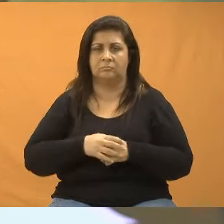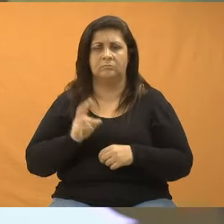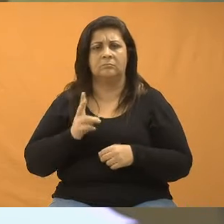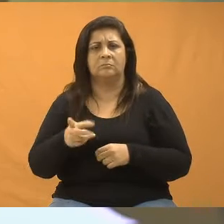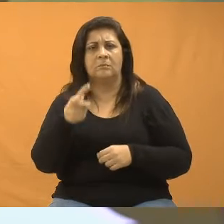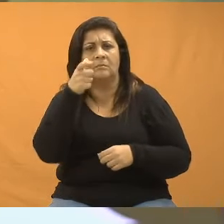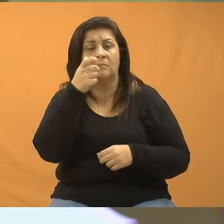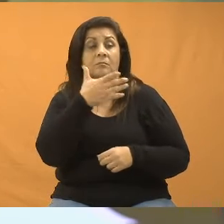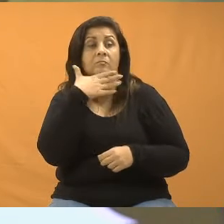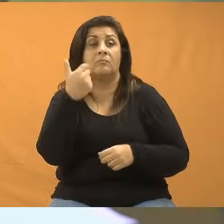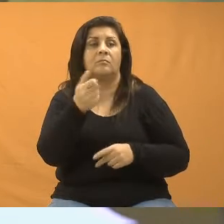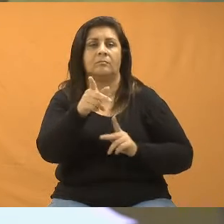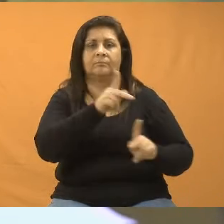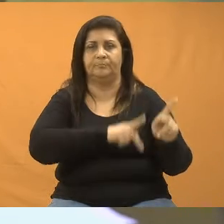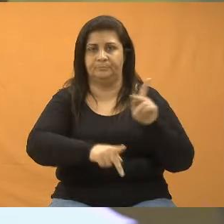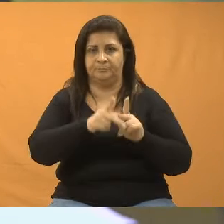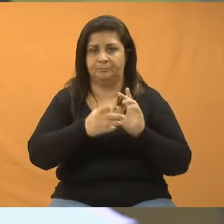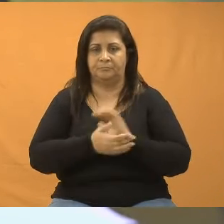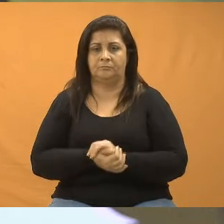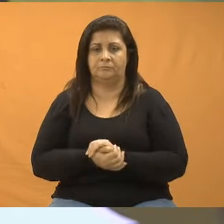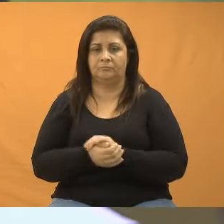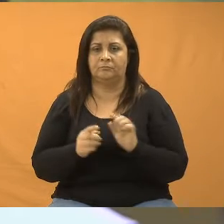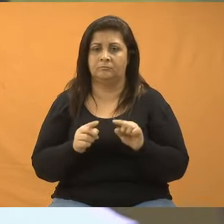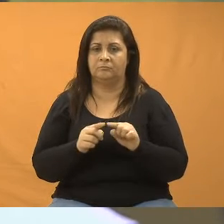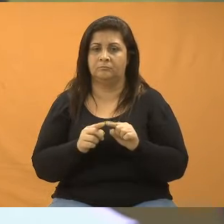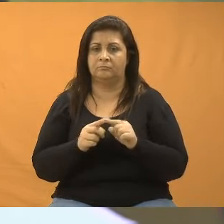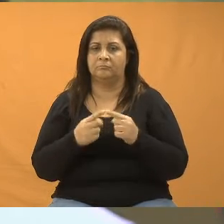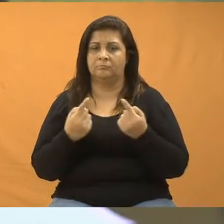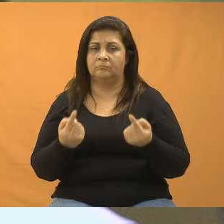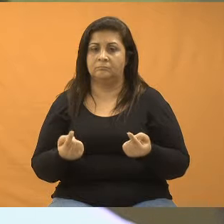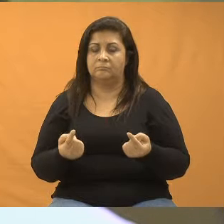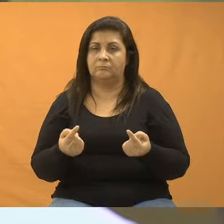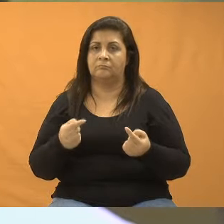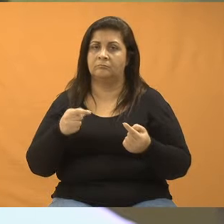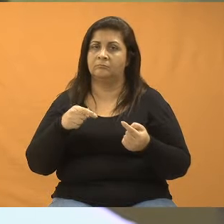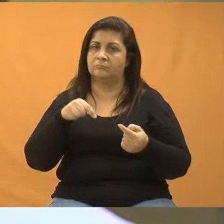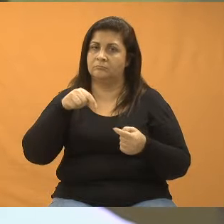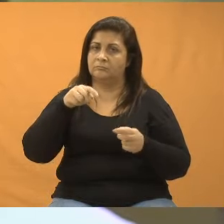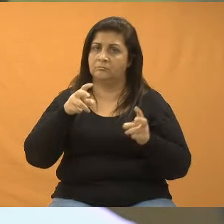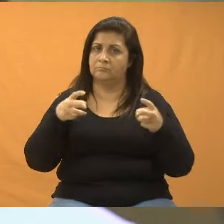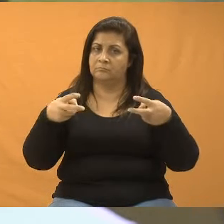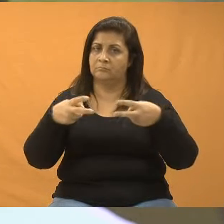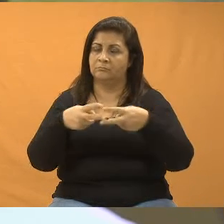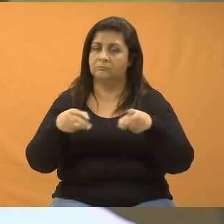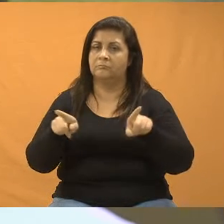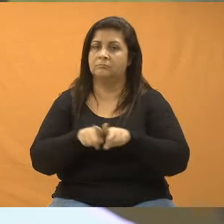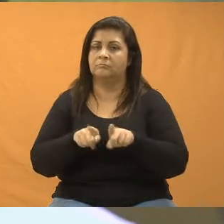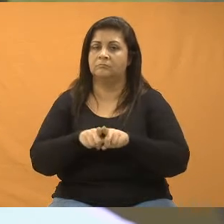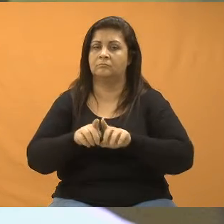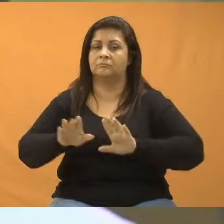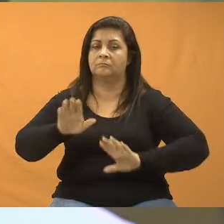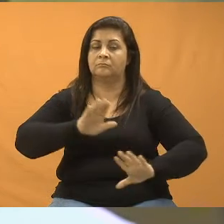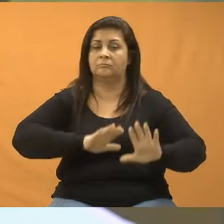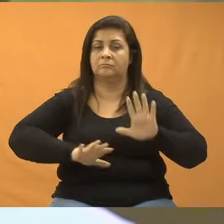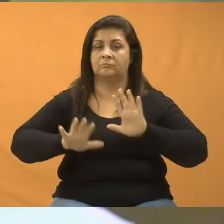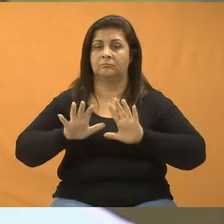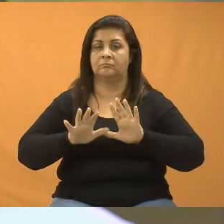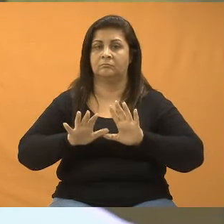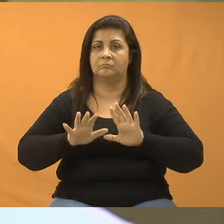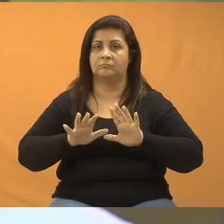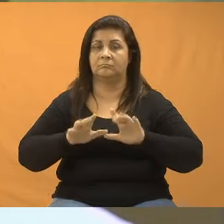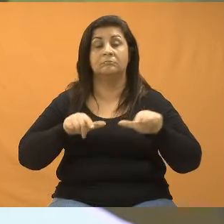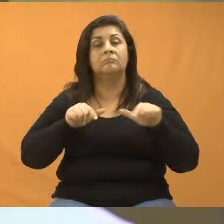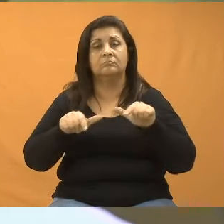melhor atendimento para a população de Jacareí, mas essa comissão, essa casa, ela também vai zelar pelo